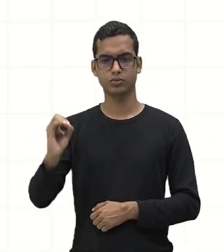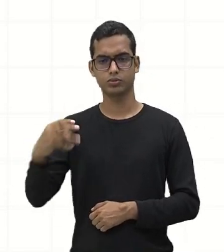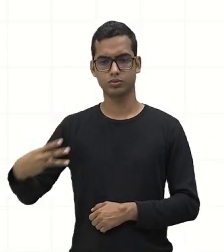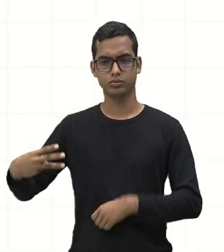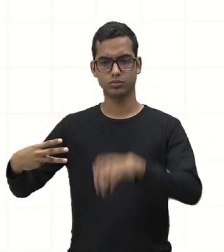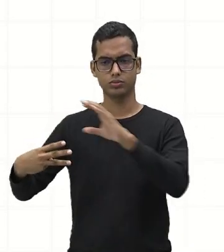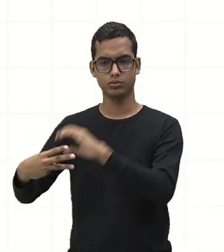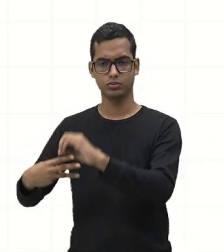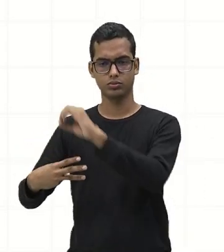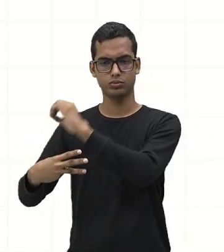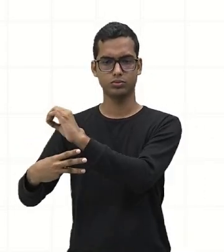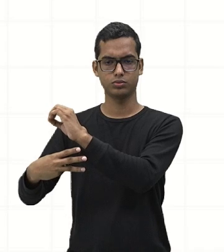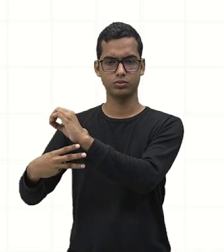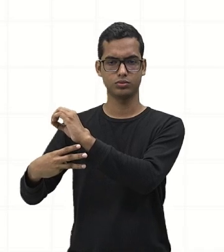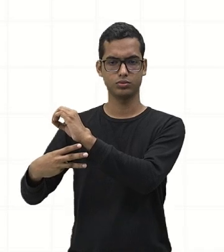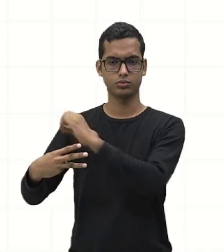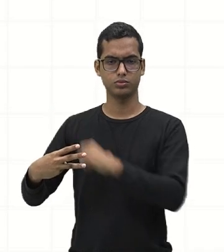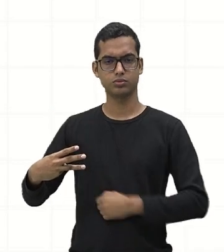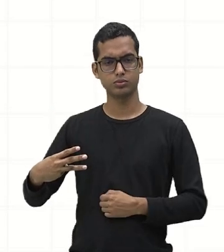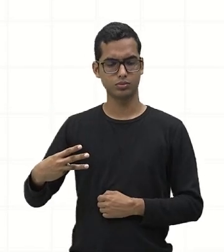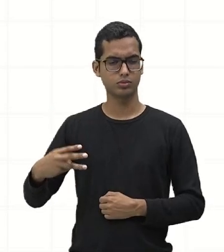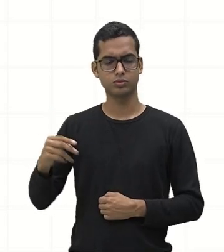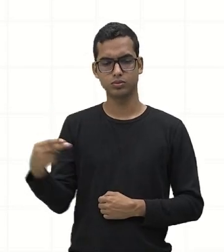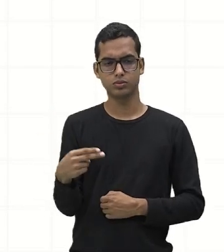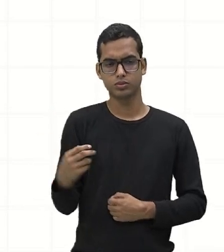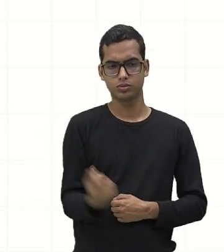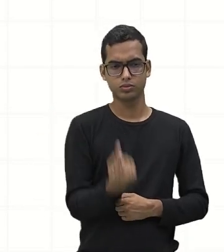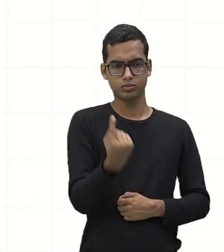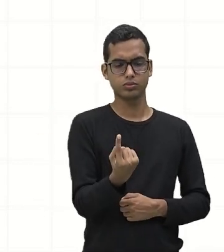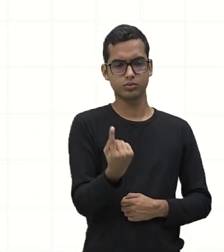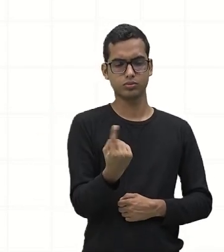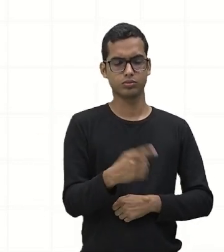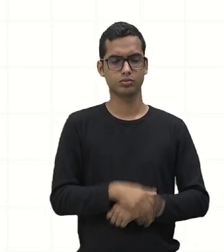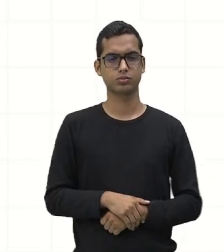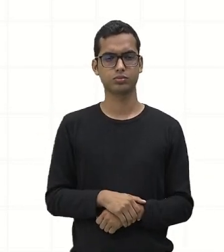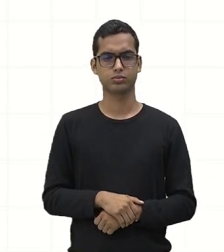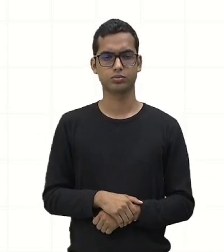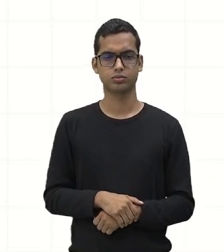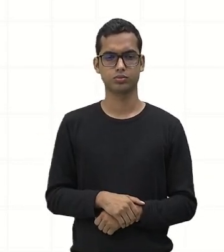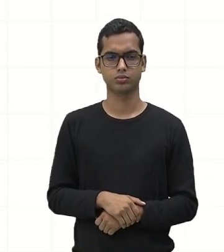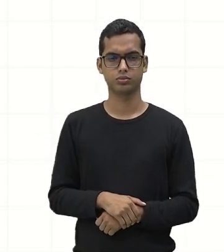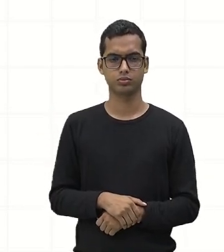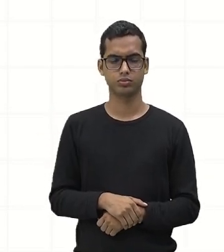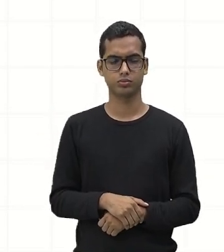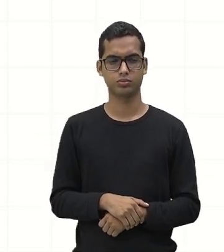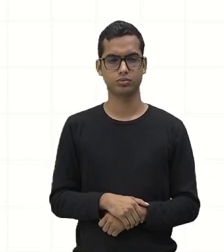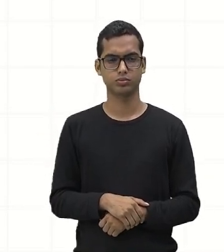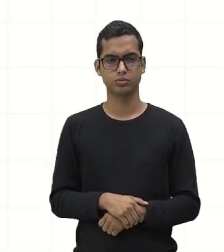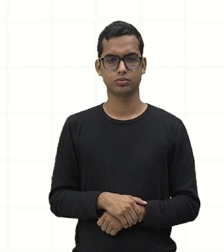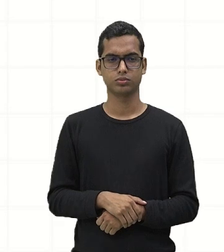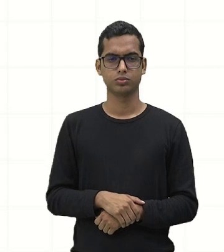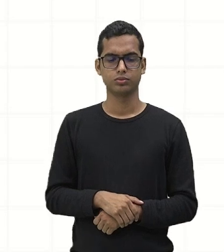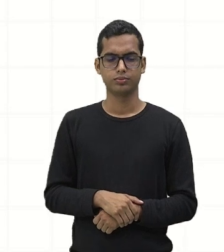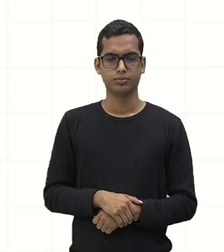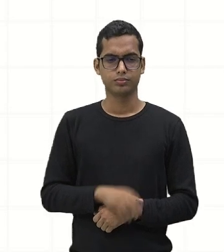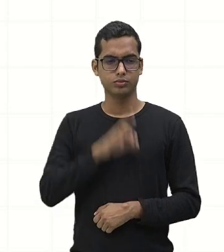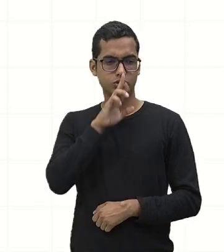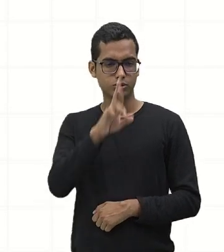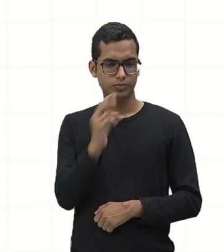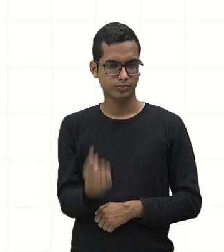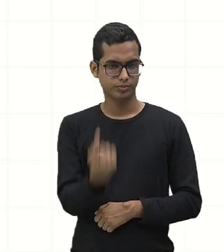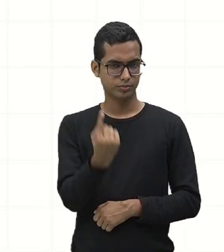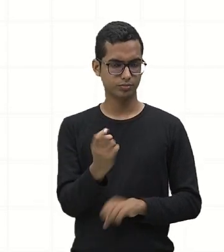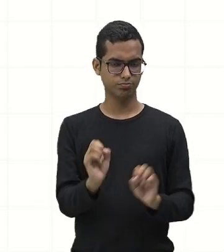no expoente zero, vai dar quanto? Tá? Ó, isso mesmo. Vai dar